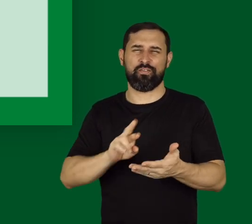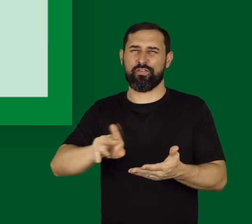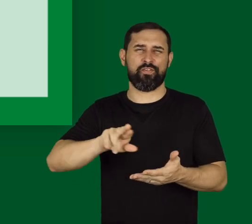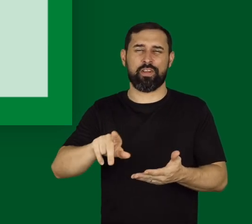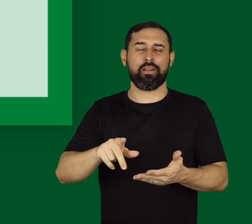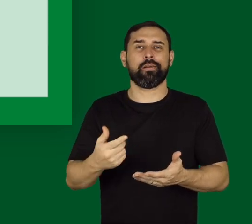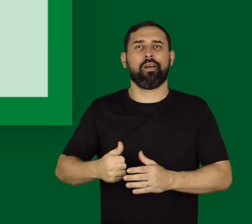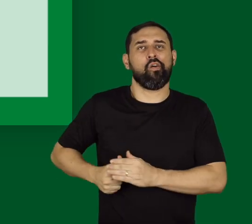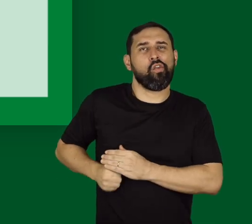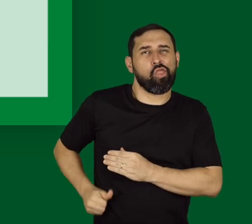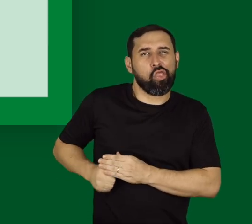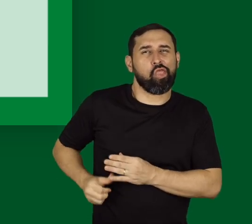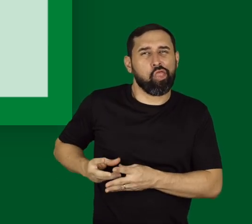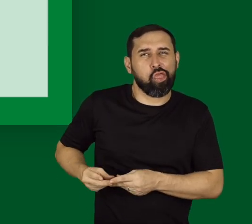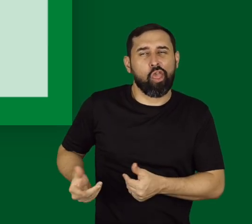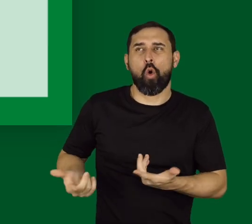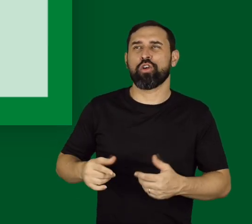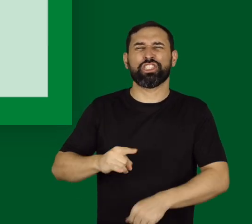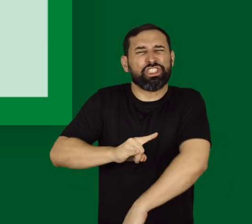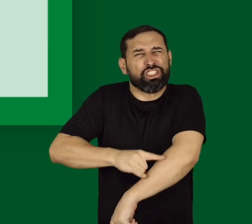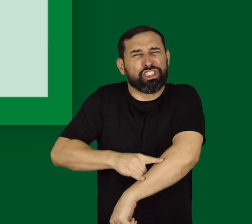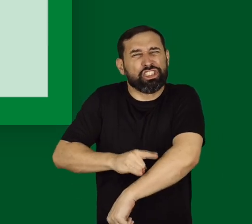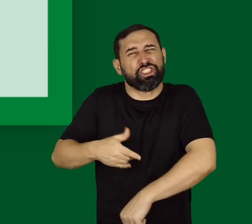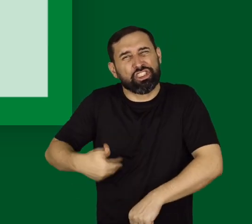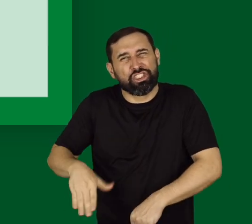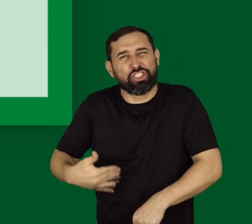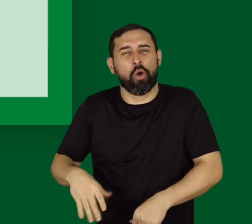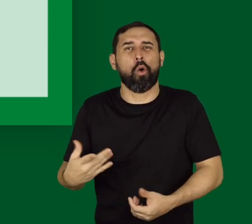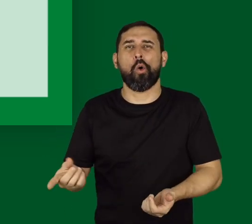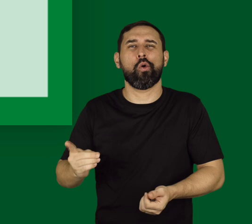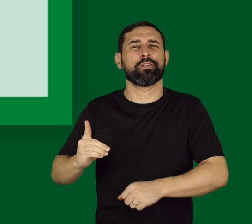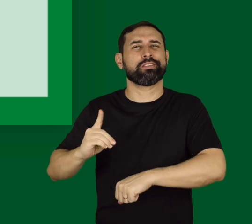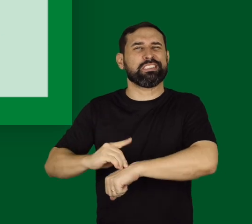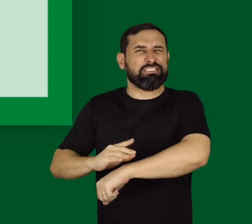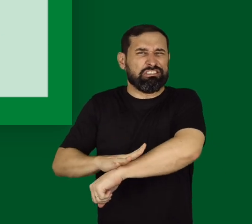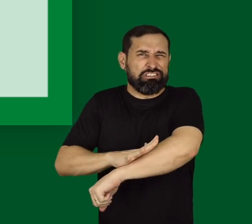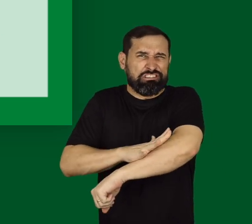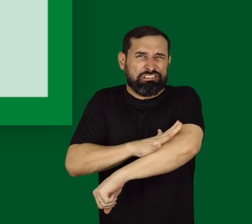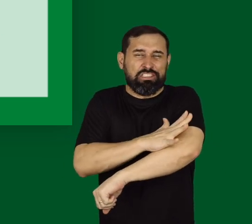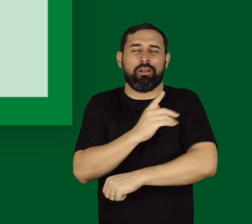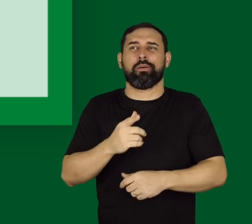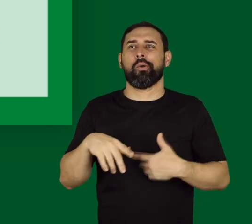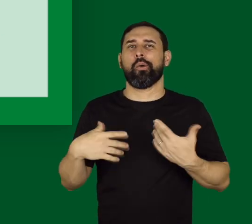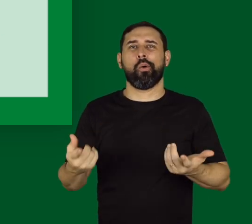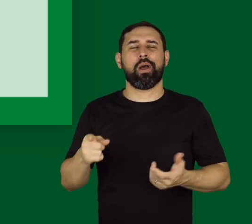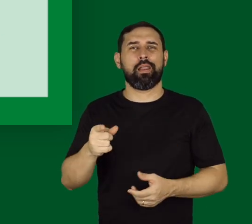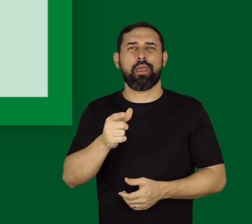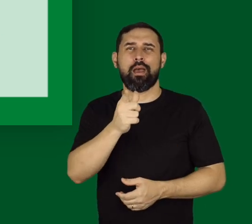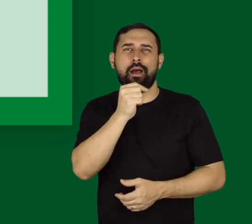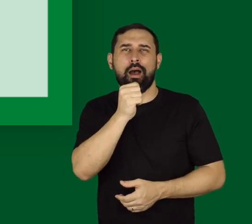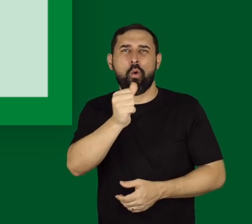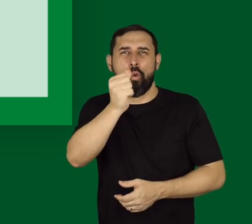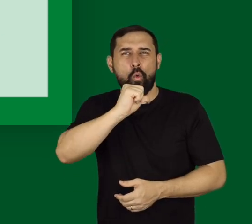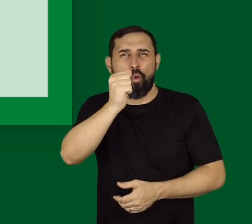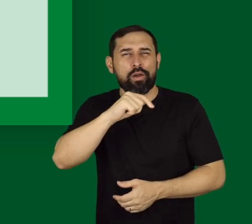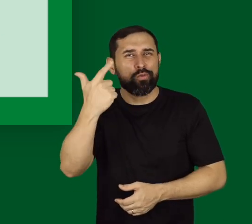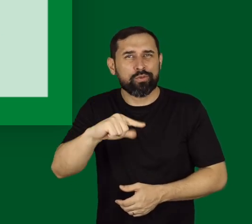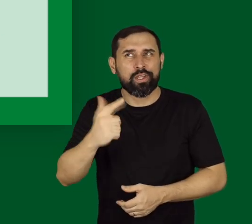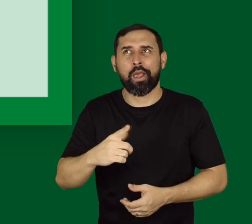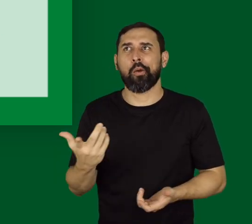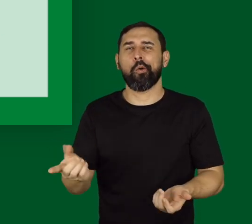hemorrágico, como é o caso dessa criança, pela diarreia, naquelas situações com poliúria, crianças com queimaduras extensas,